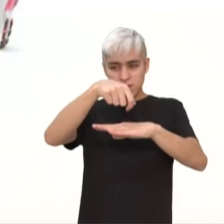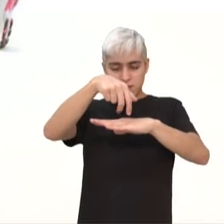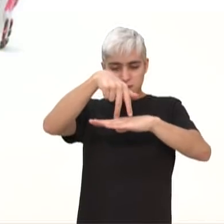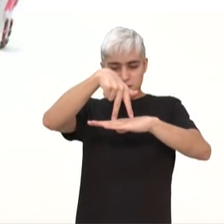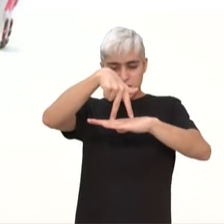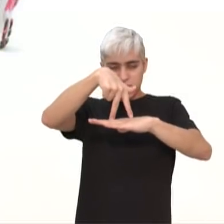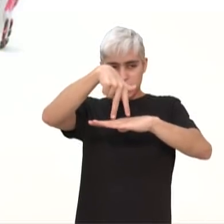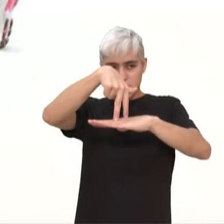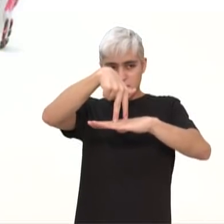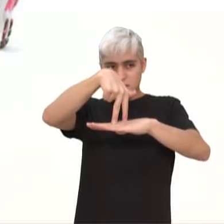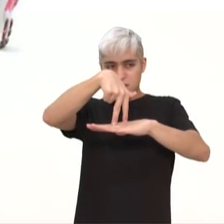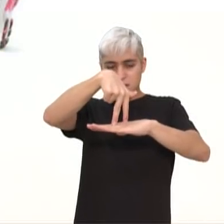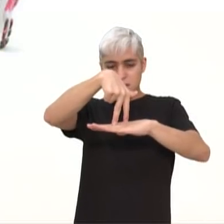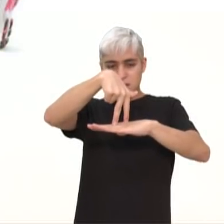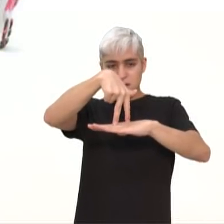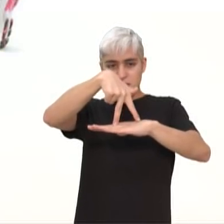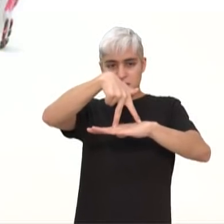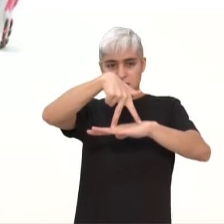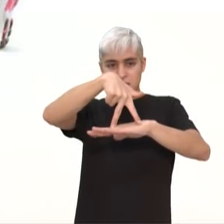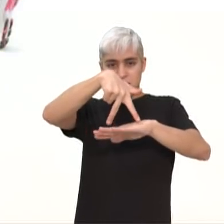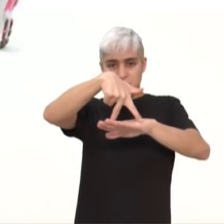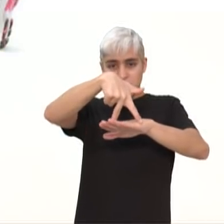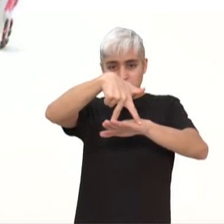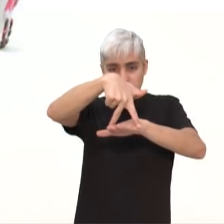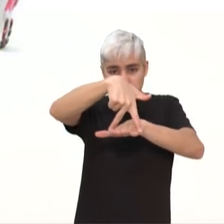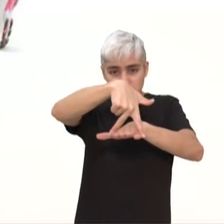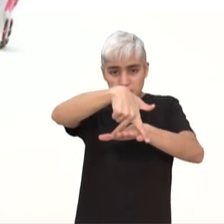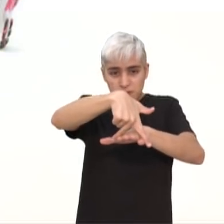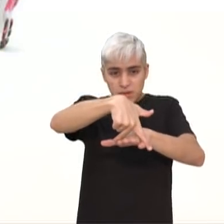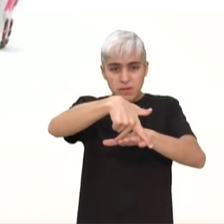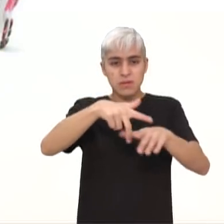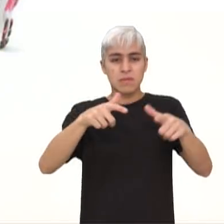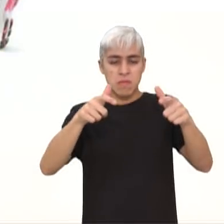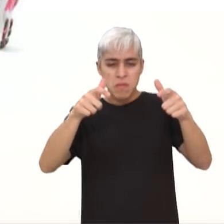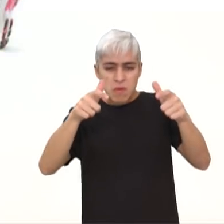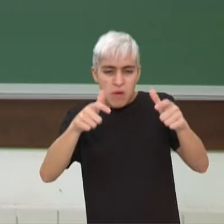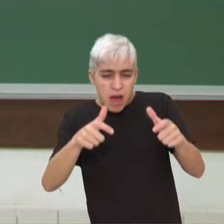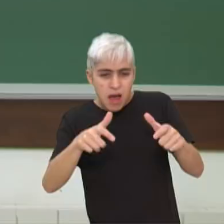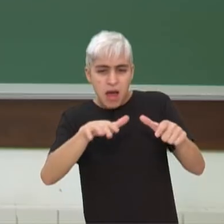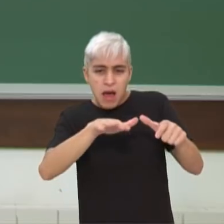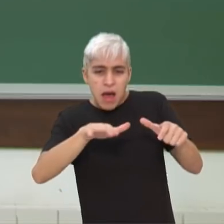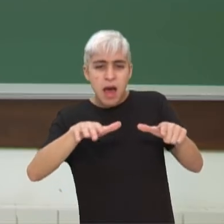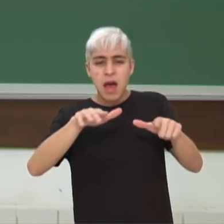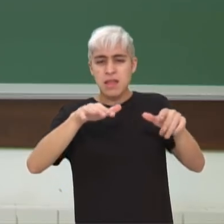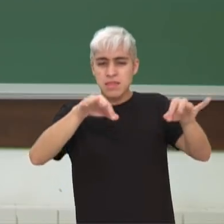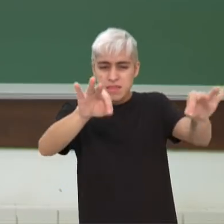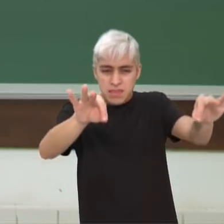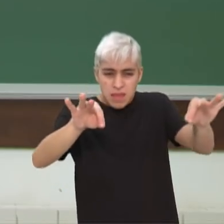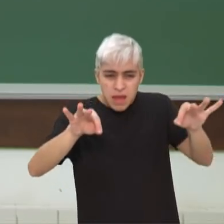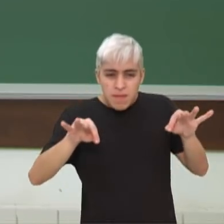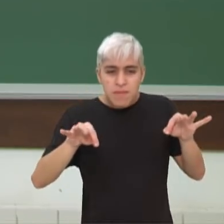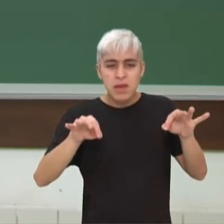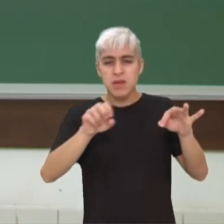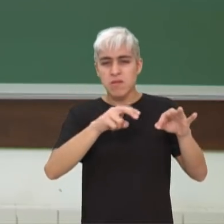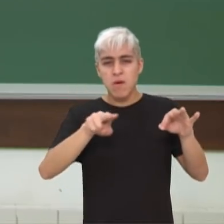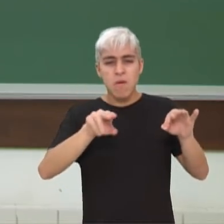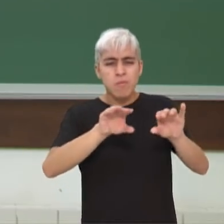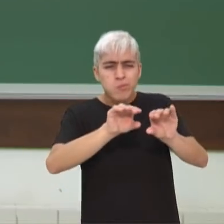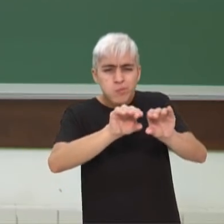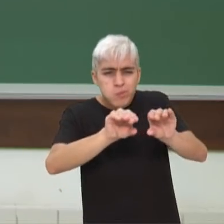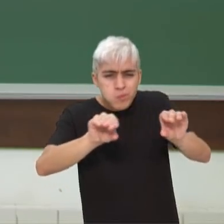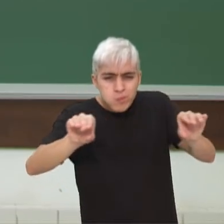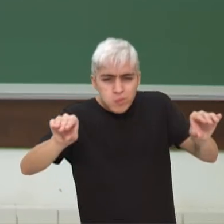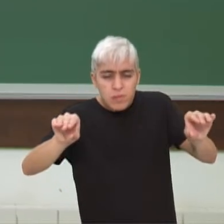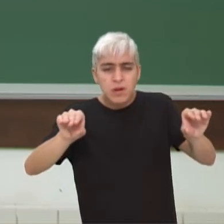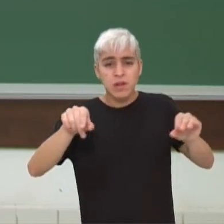preferência, sente em cima de um tapete, não sente num objeto frio, pegue ali, se possível, se você tiver aí à sua disposição algum colchonete ou algum colchão desse